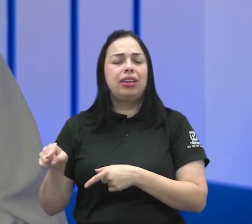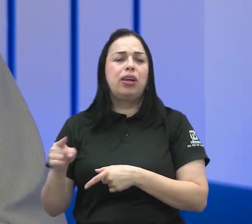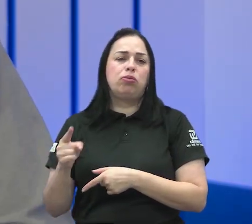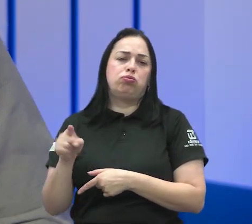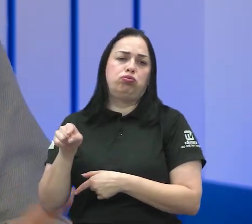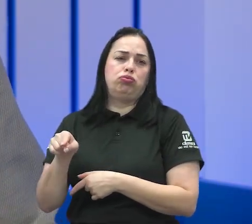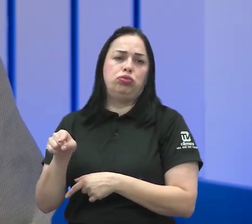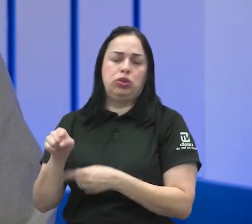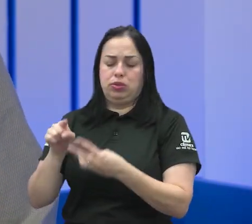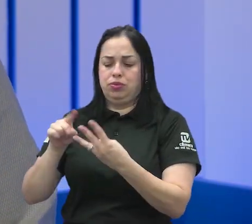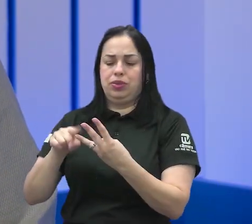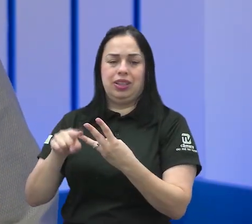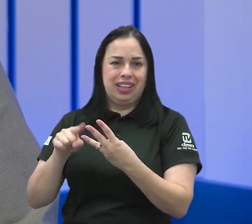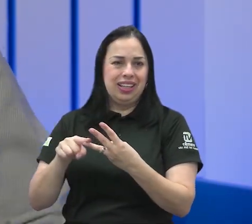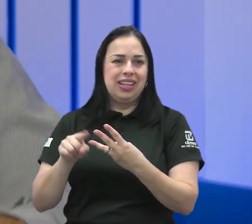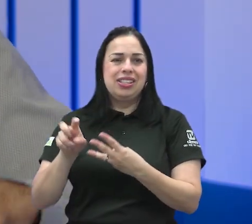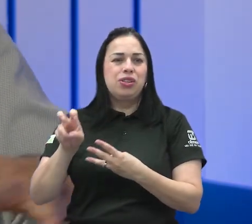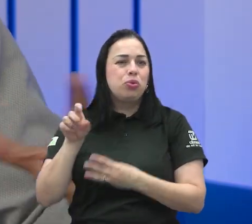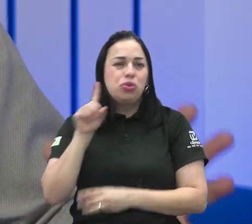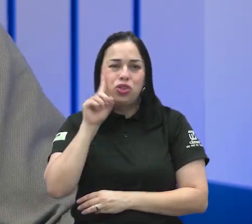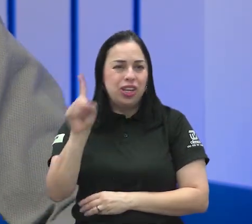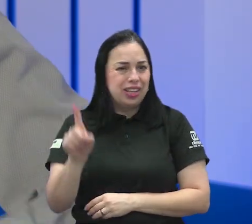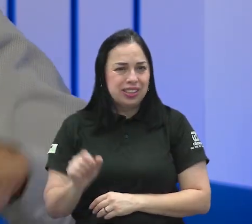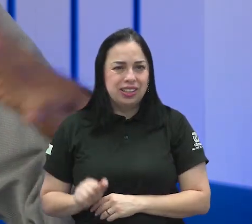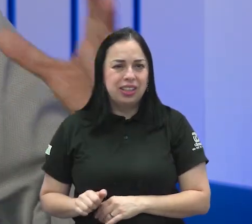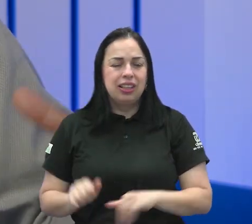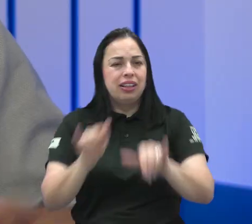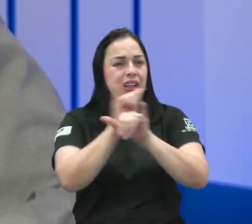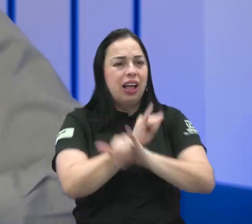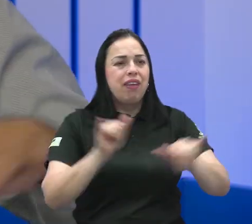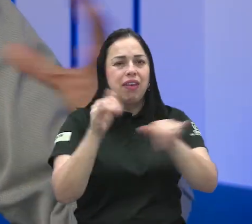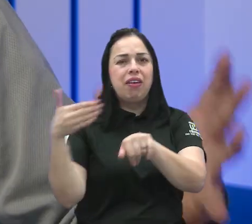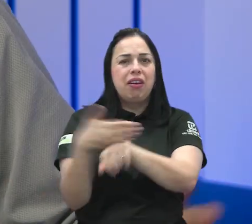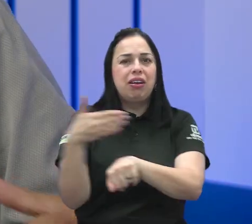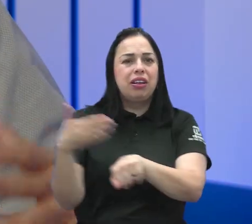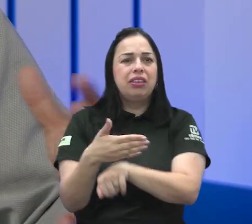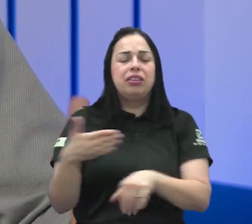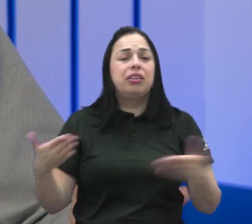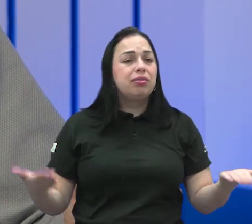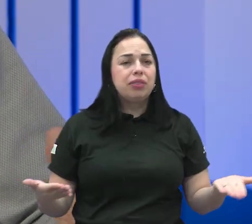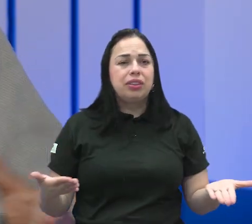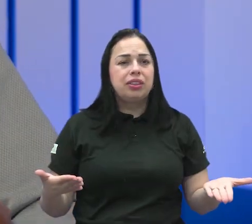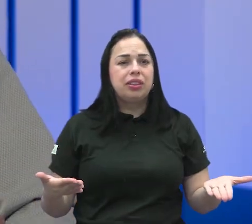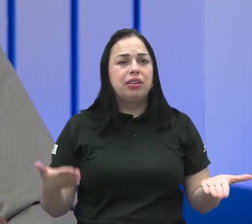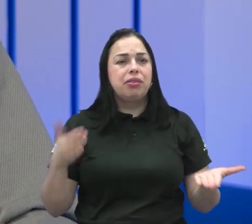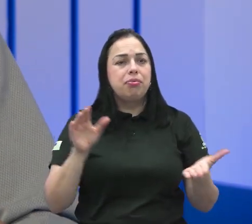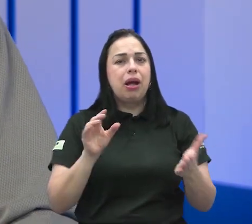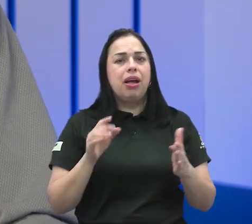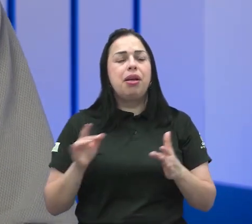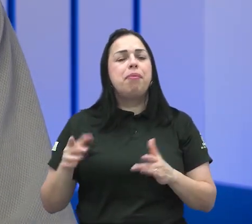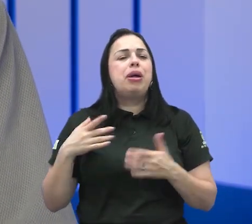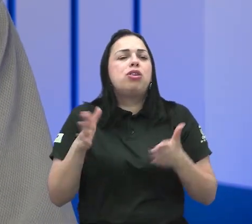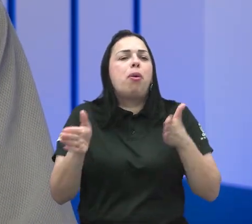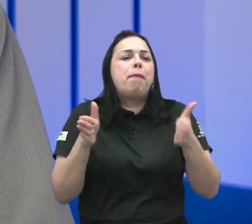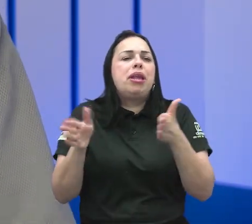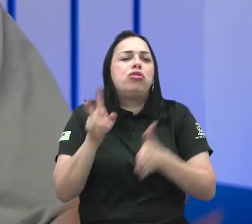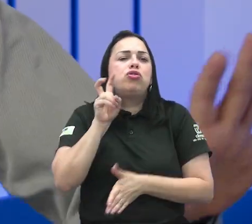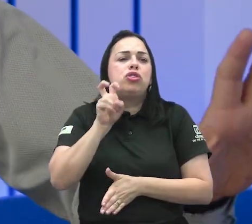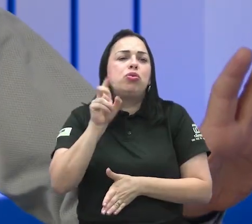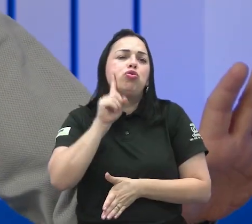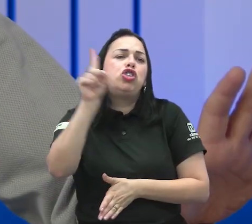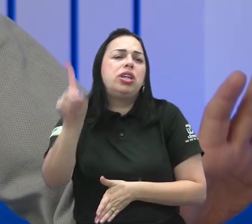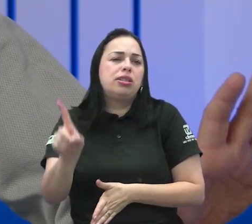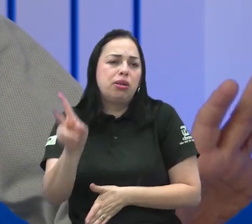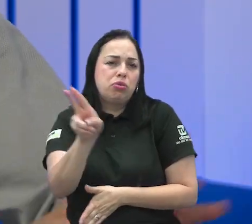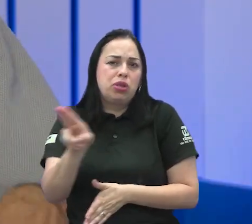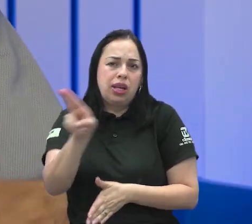a validade são apenas 5 dias. Então, não adianta fazer várias campanhas para irem 300, 400 pessoas, porque daí eu tenho 400 unidades de plaquetas para usar em